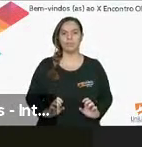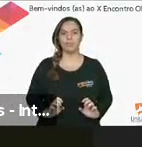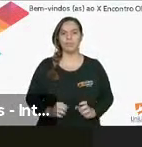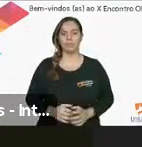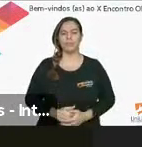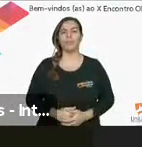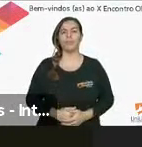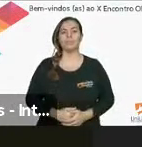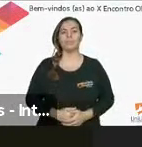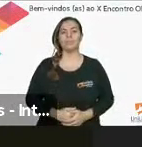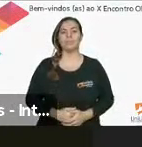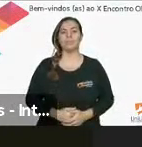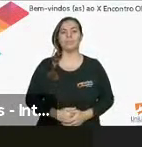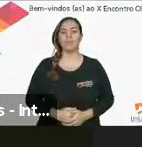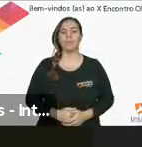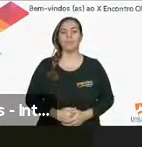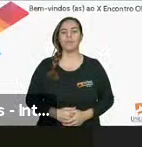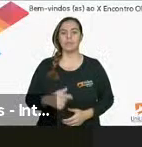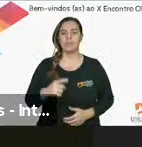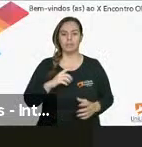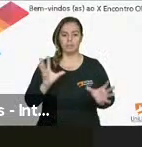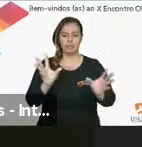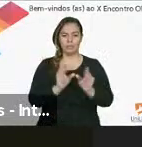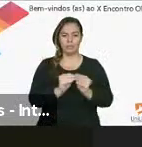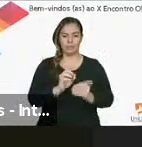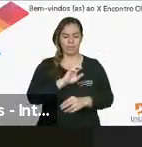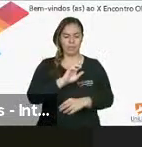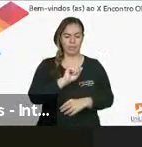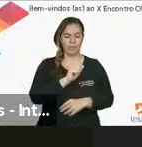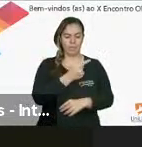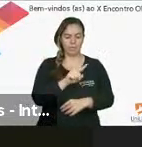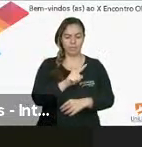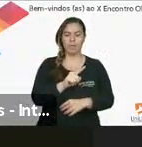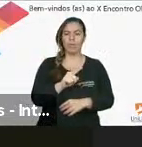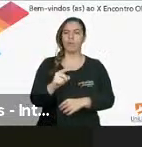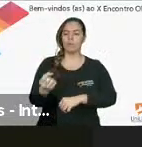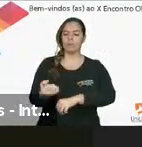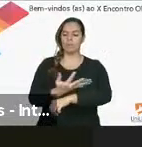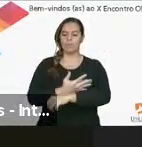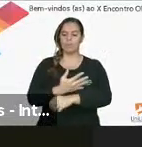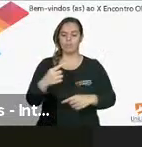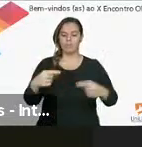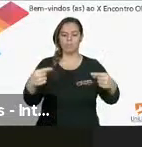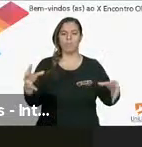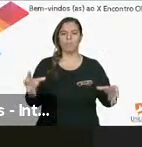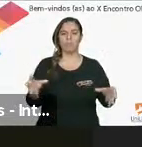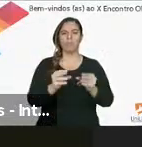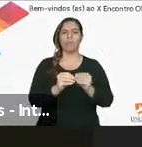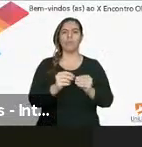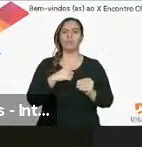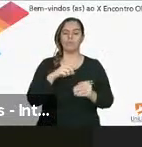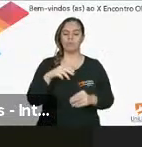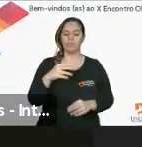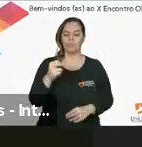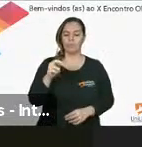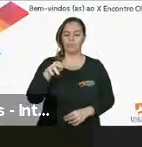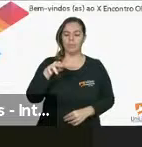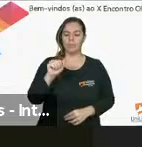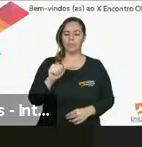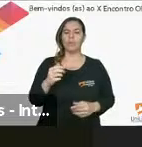Olha, essa síntese razão e emoção foi enunciada por Maturana em alguns textos,